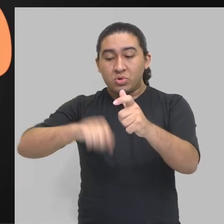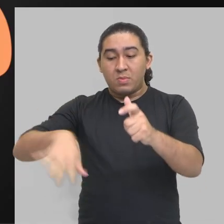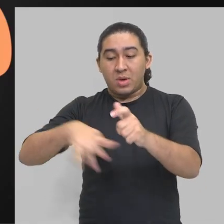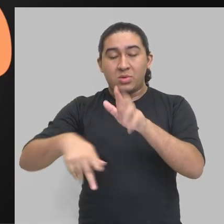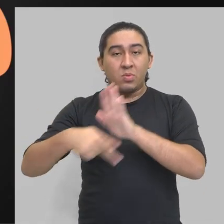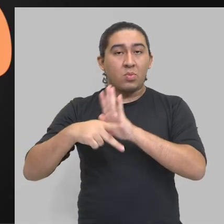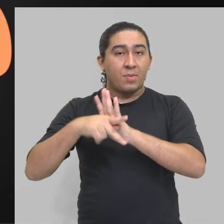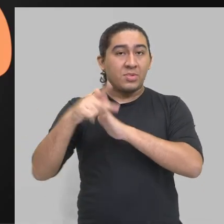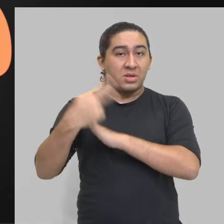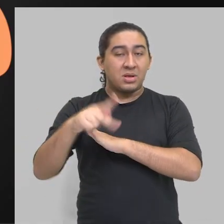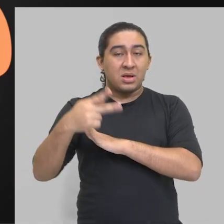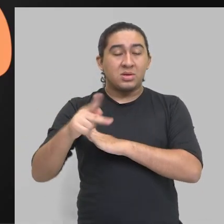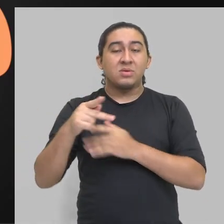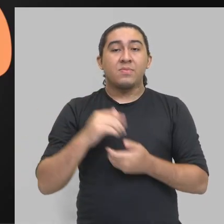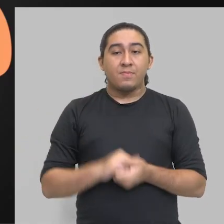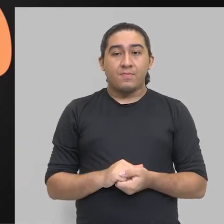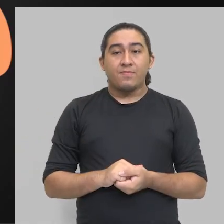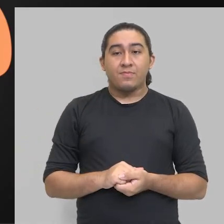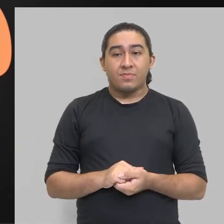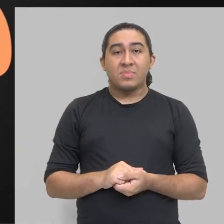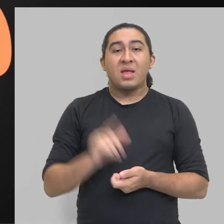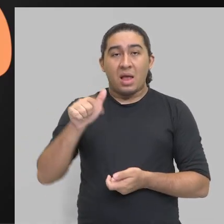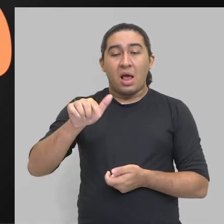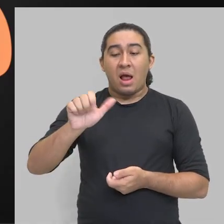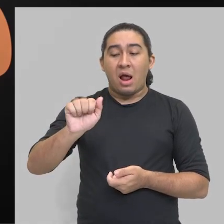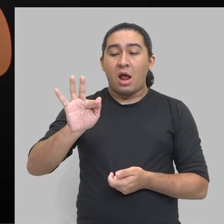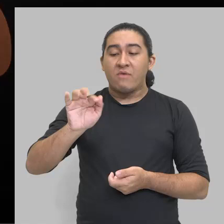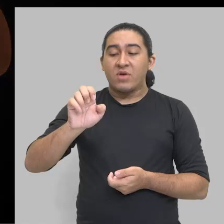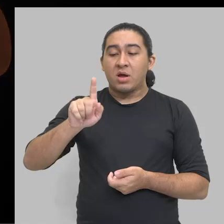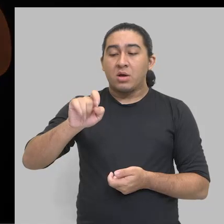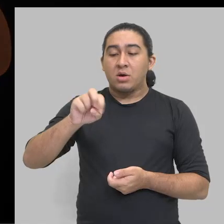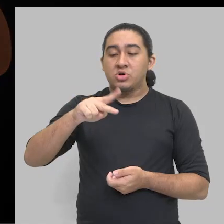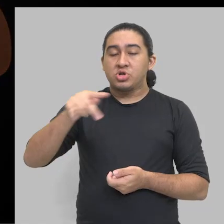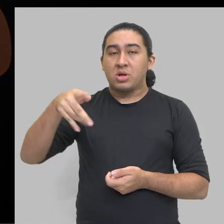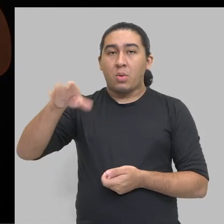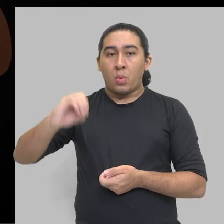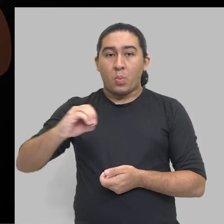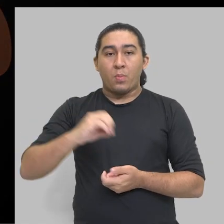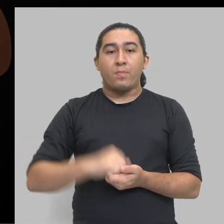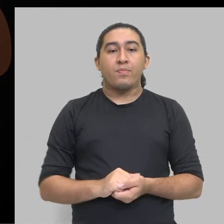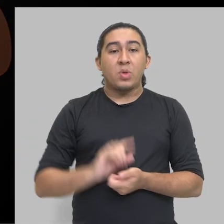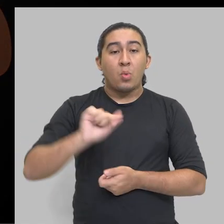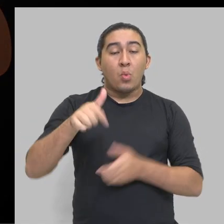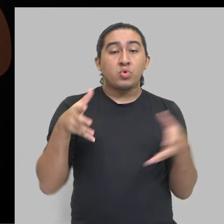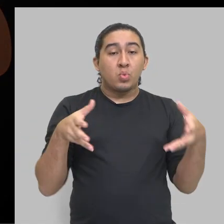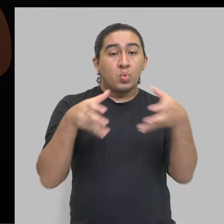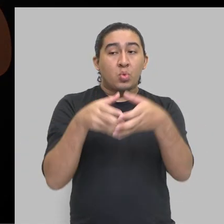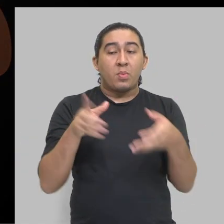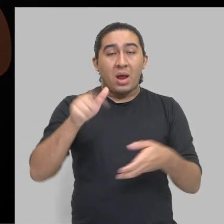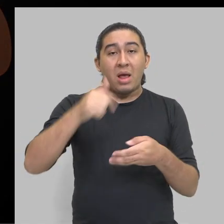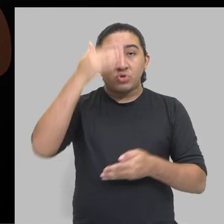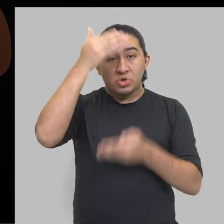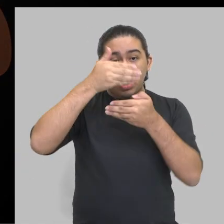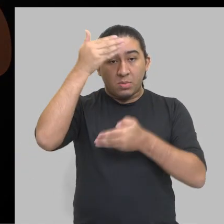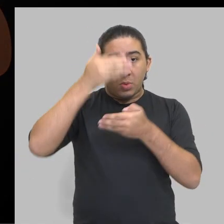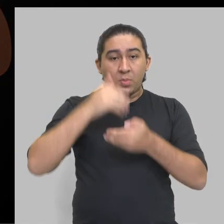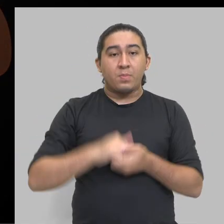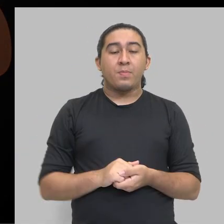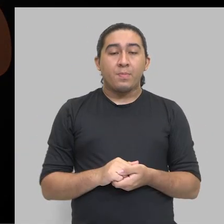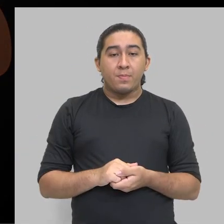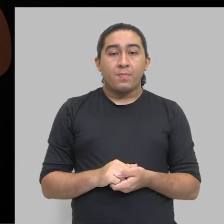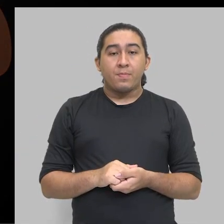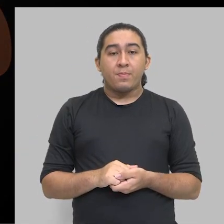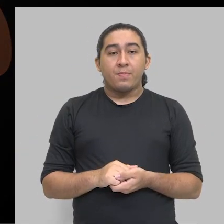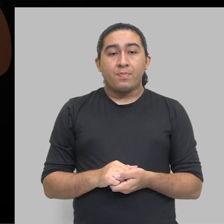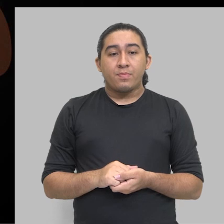no cenário, no país do Afeganistão. O nosso próximo grupo é o Estado Islâmico.